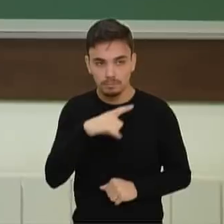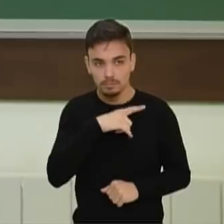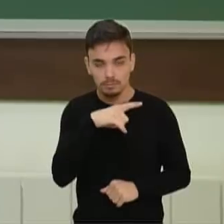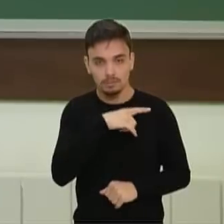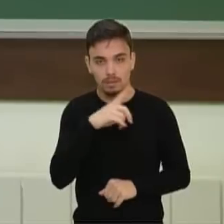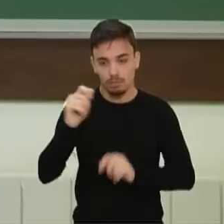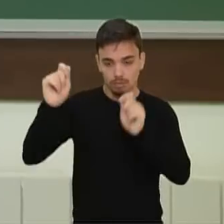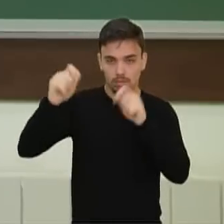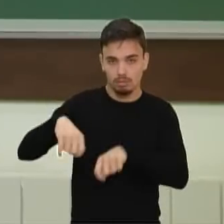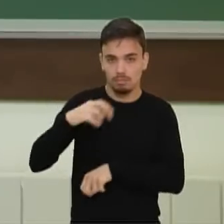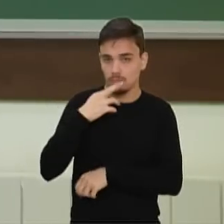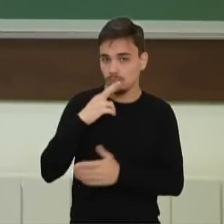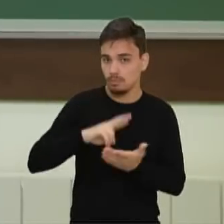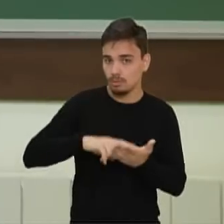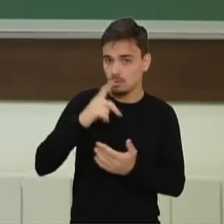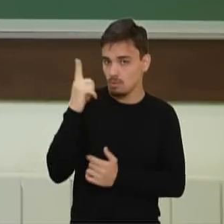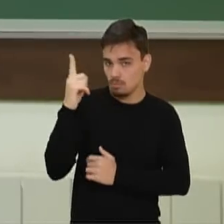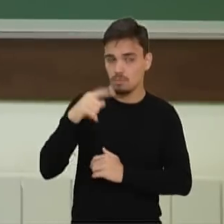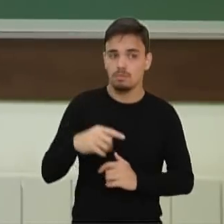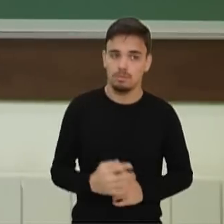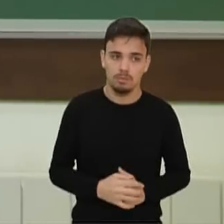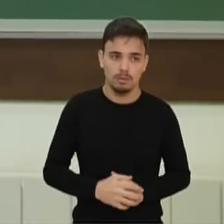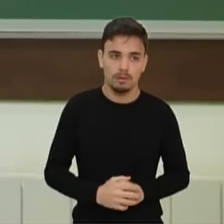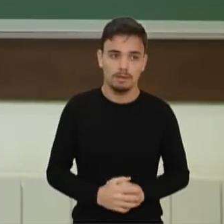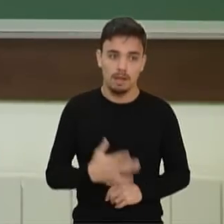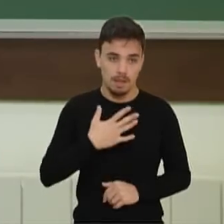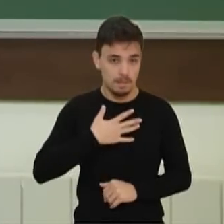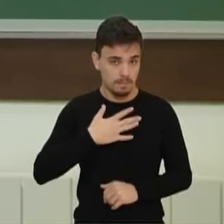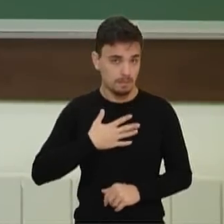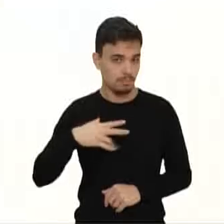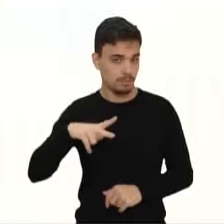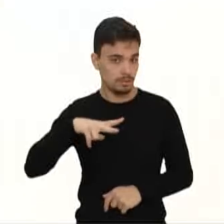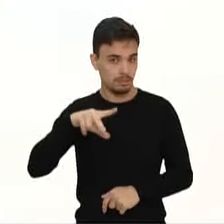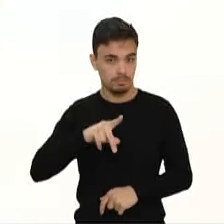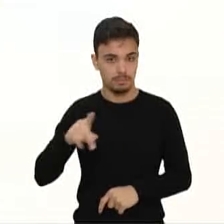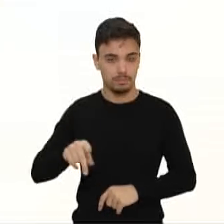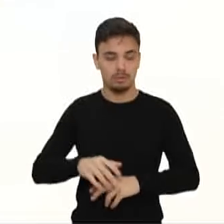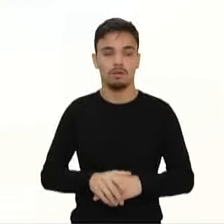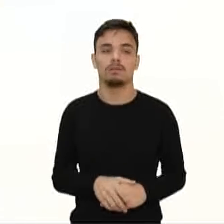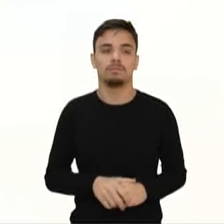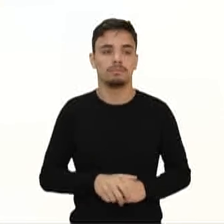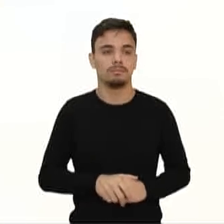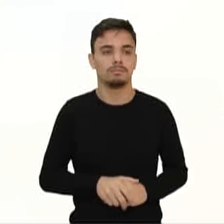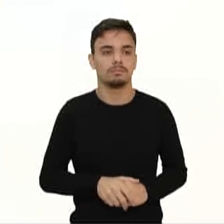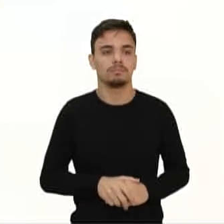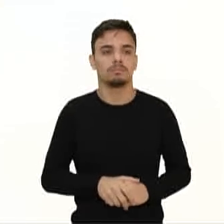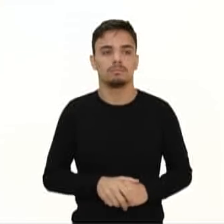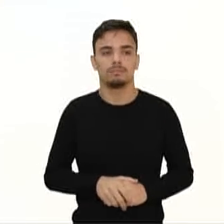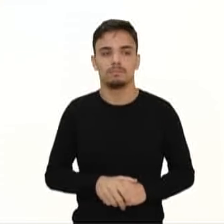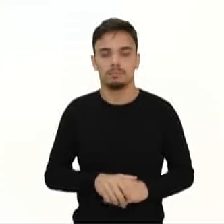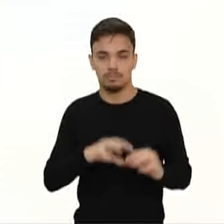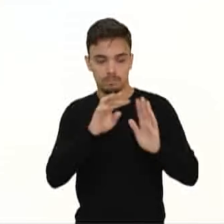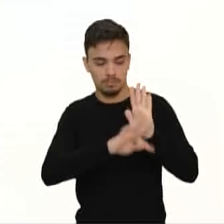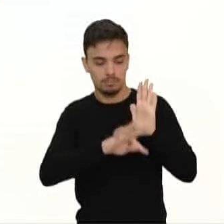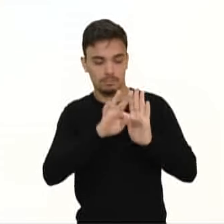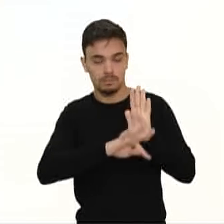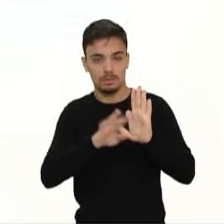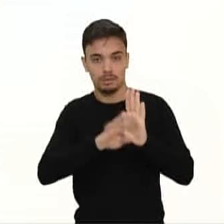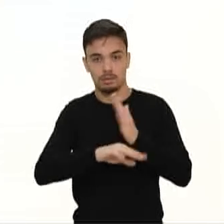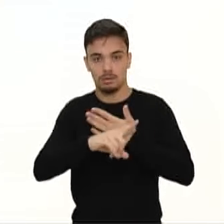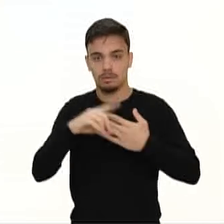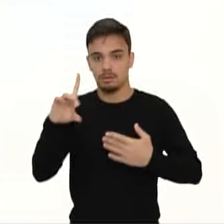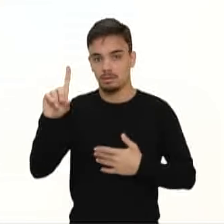uma possibilidade de resposta, ok? Essa minha, diríamos, né? Então lá, o texto de Daniela do Lago defende